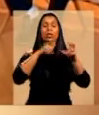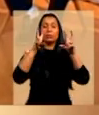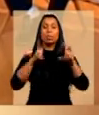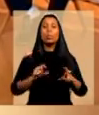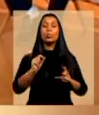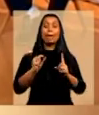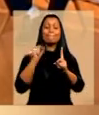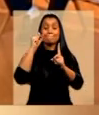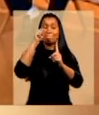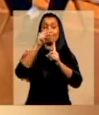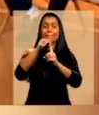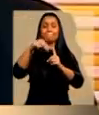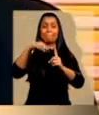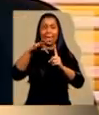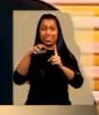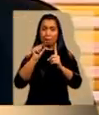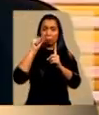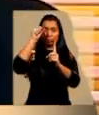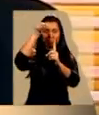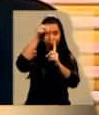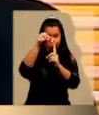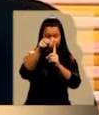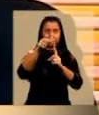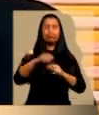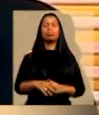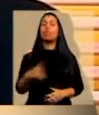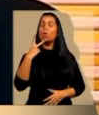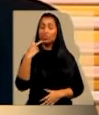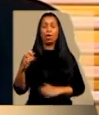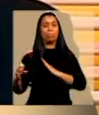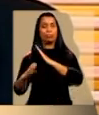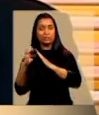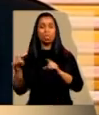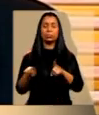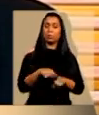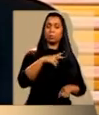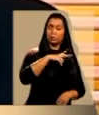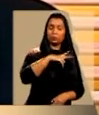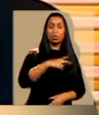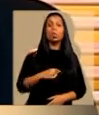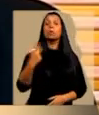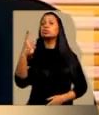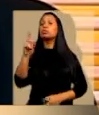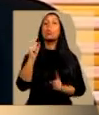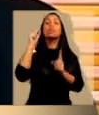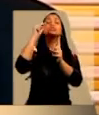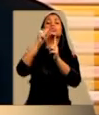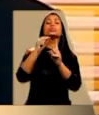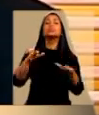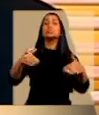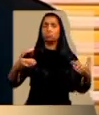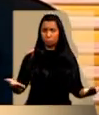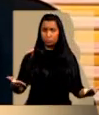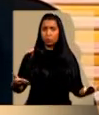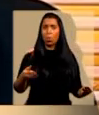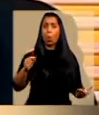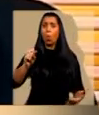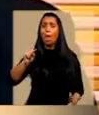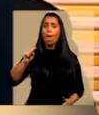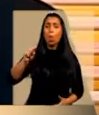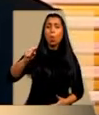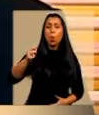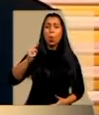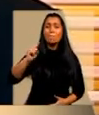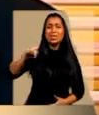a questão de ter meta. Tenha meta. É o que eu falo para meus clientes empresariais, para meus clientes pessoais. Qual é a sua meta? Você quer ter